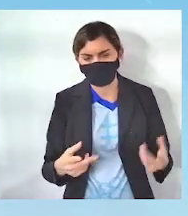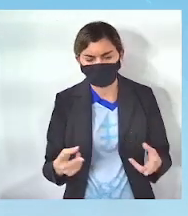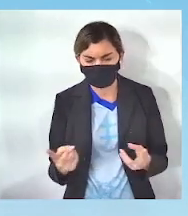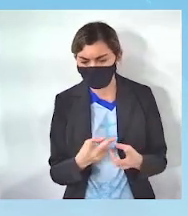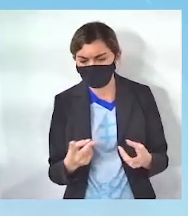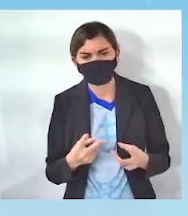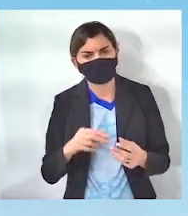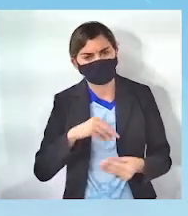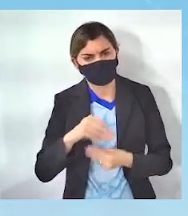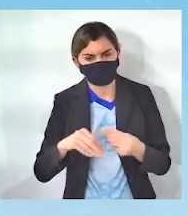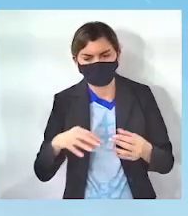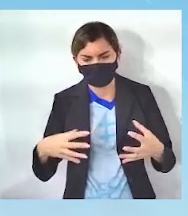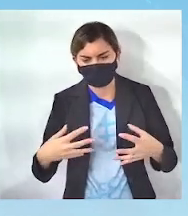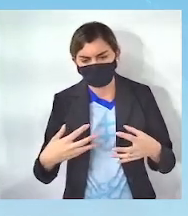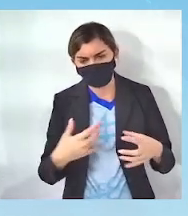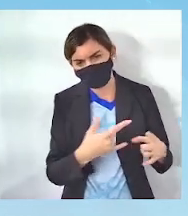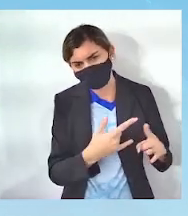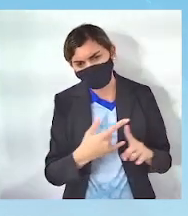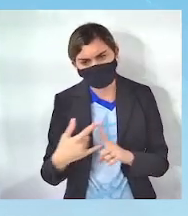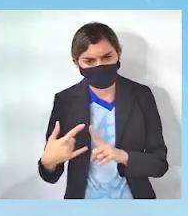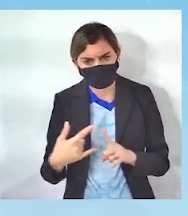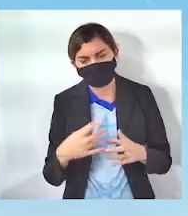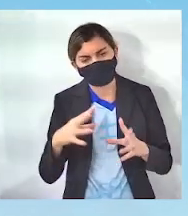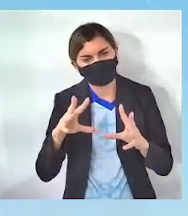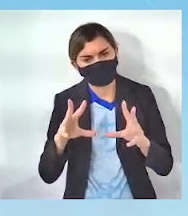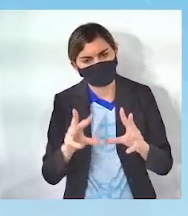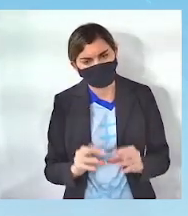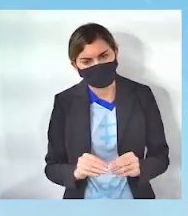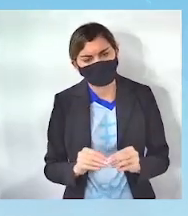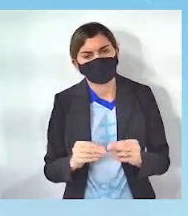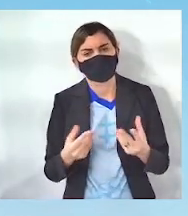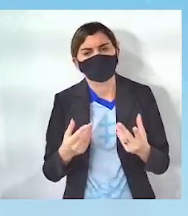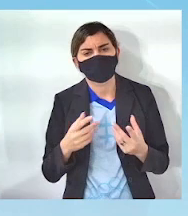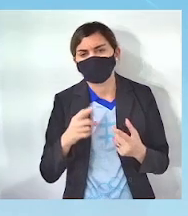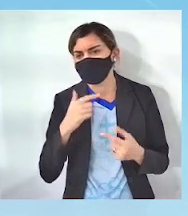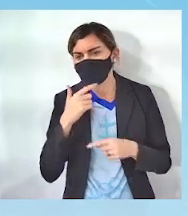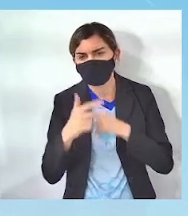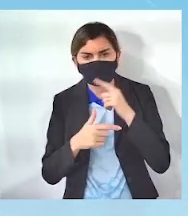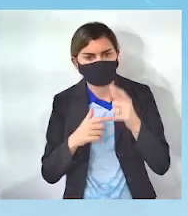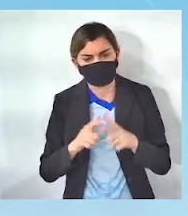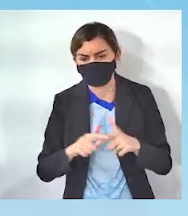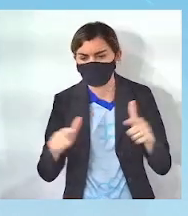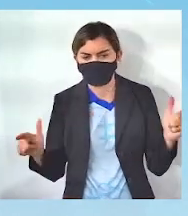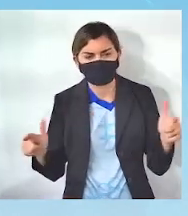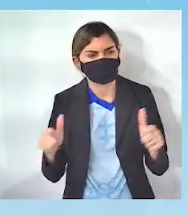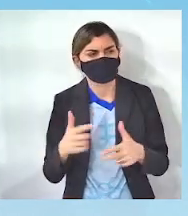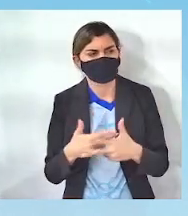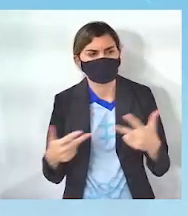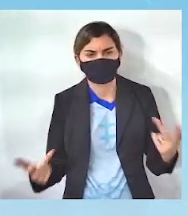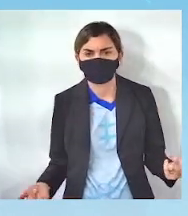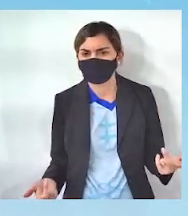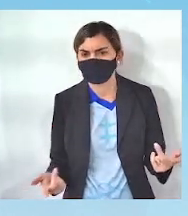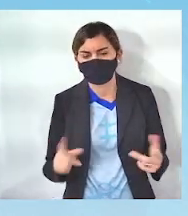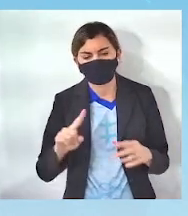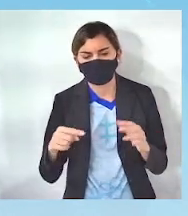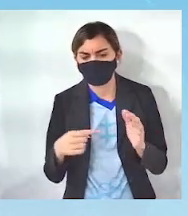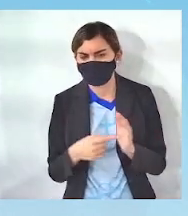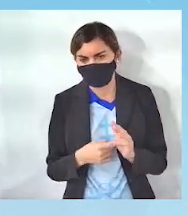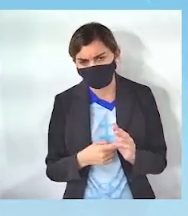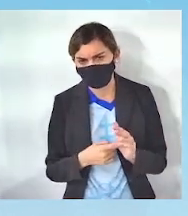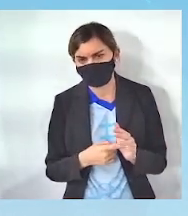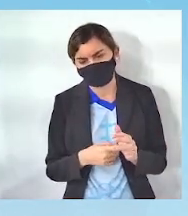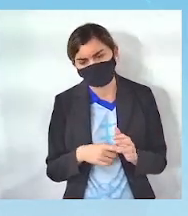si atração ou repulsão. Isso não acontece com a larga maioria das coisas. Um objeto